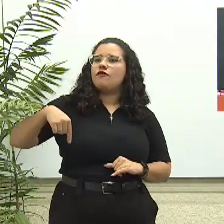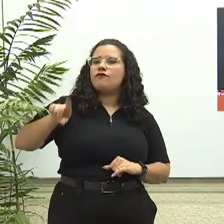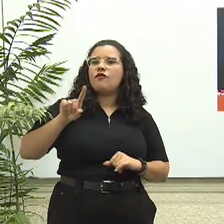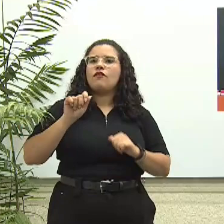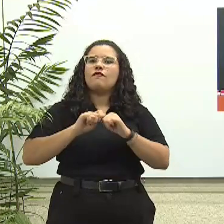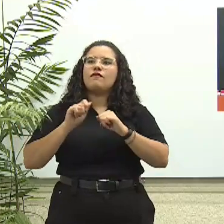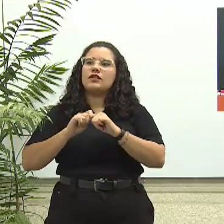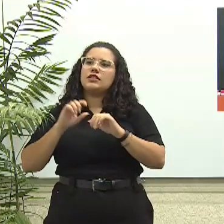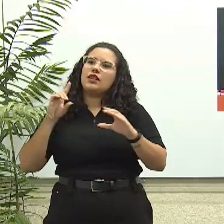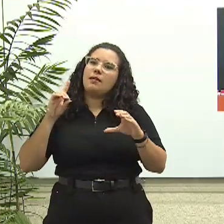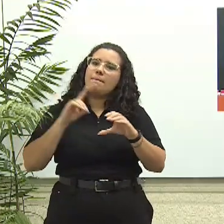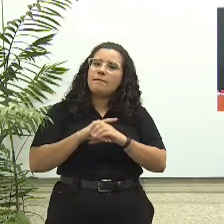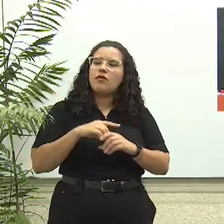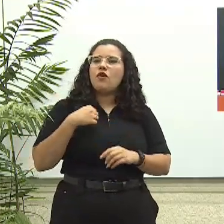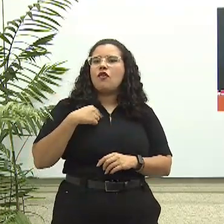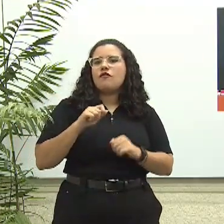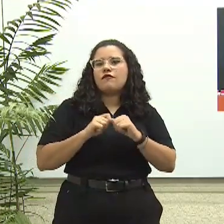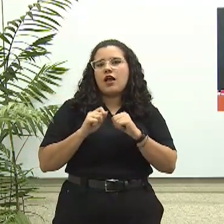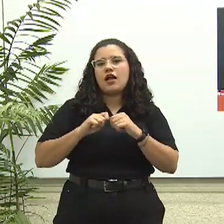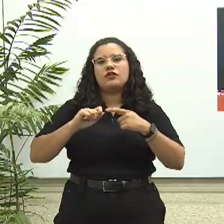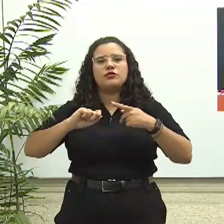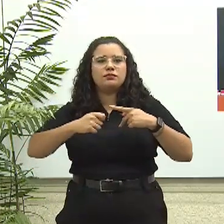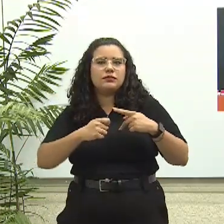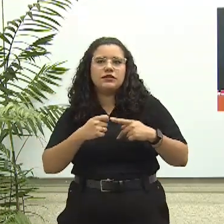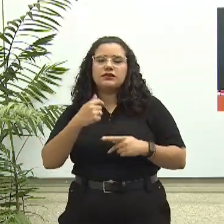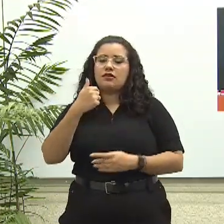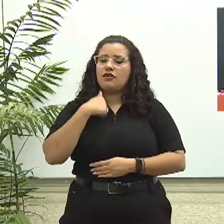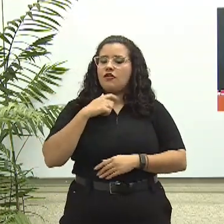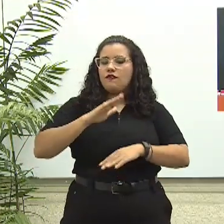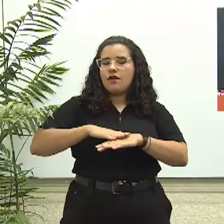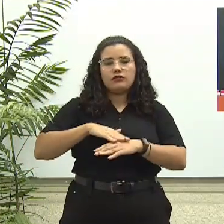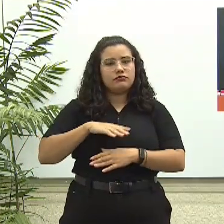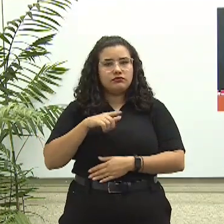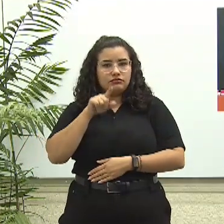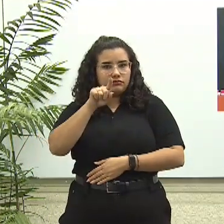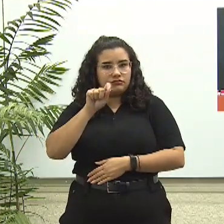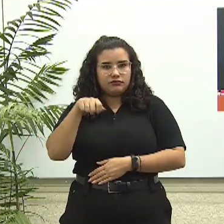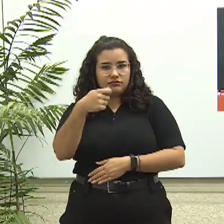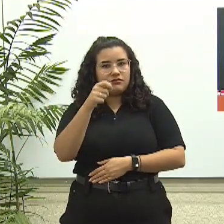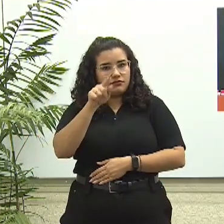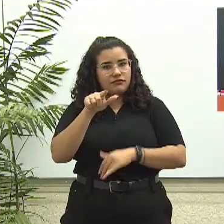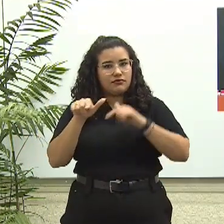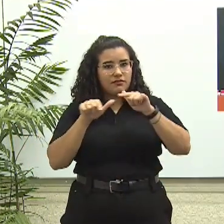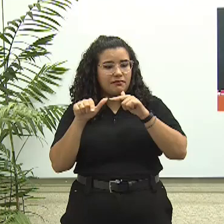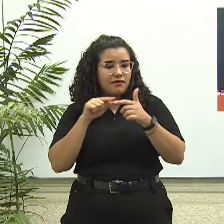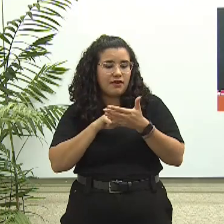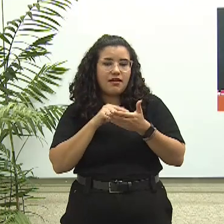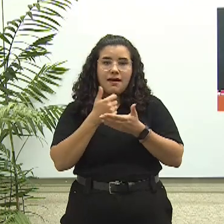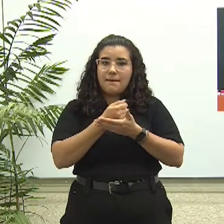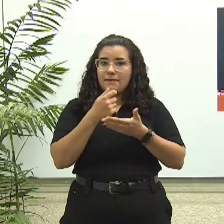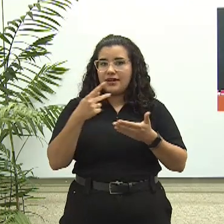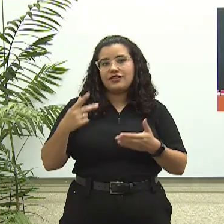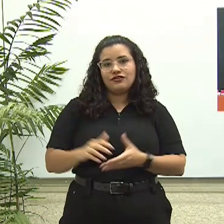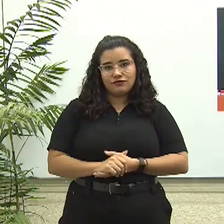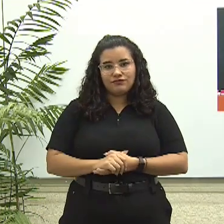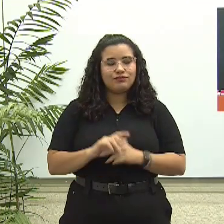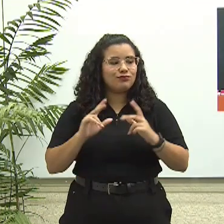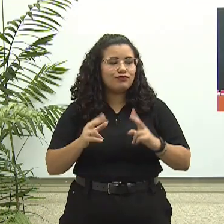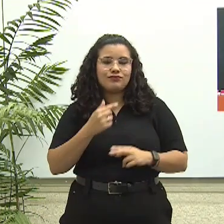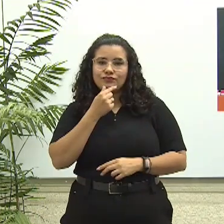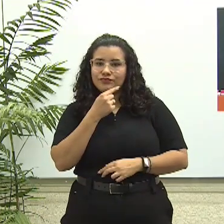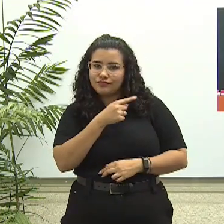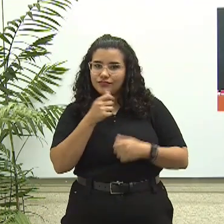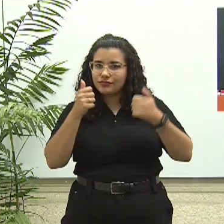depósito faço pxs eu mesmo faço mas você tá trabalhando pro aplicativo como o o Davidson falou agora a pouco